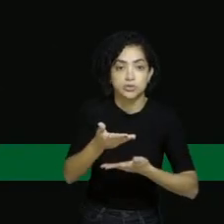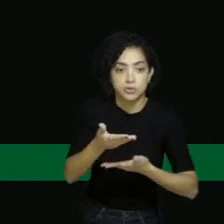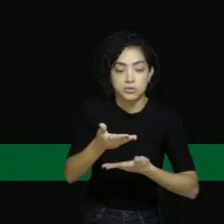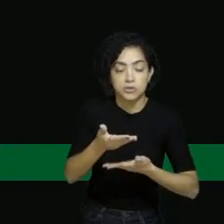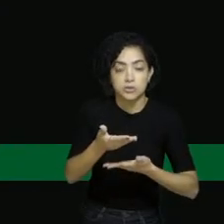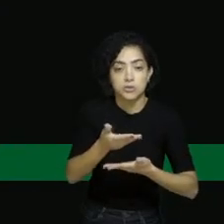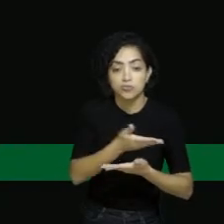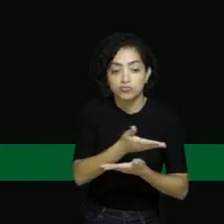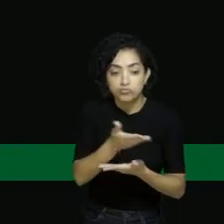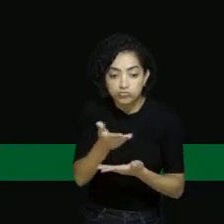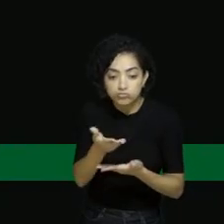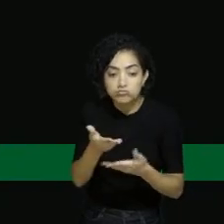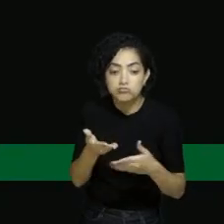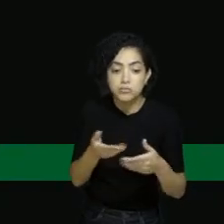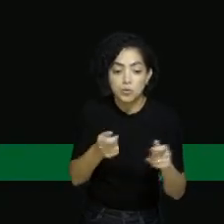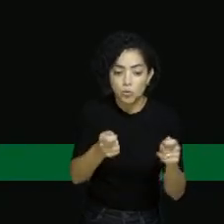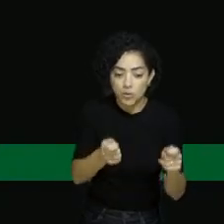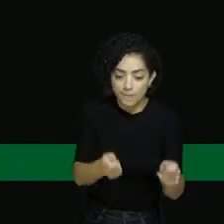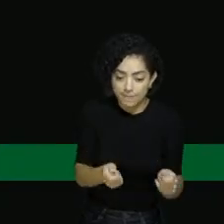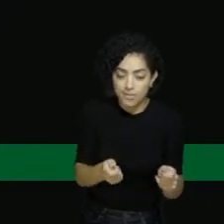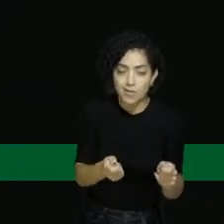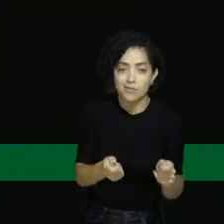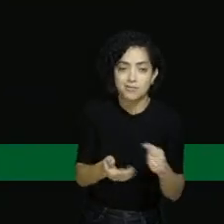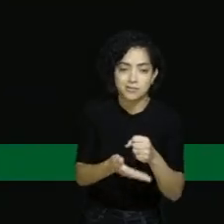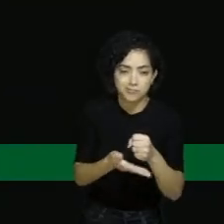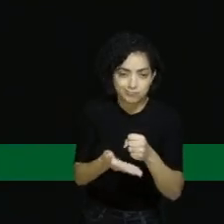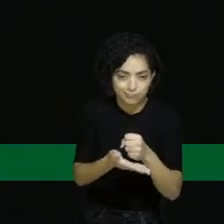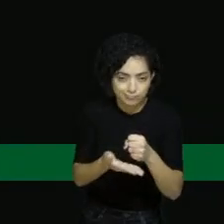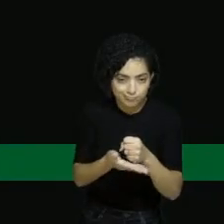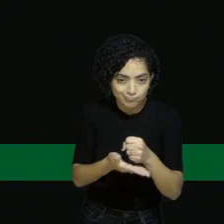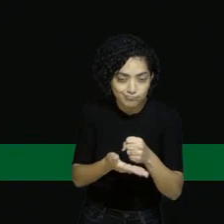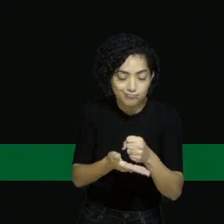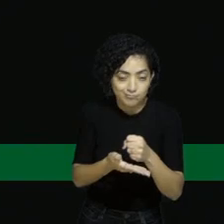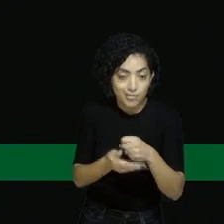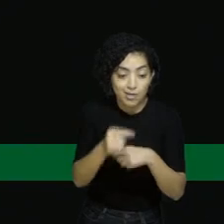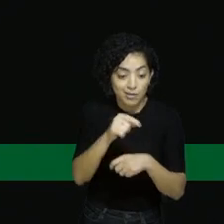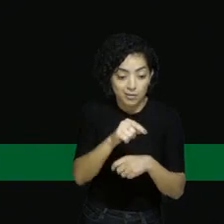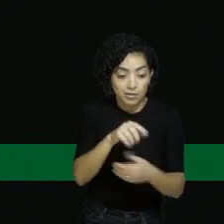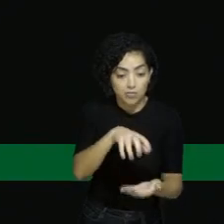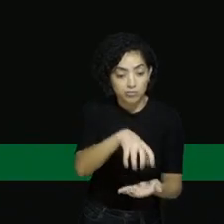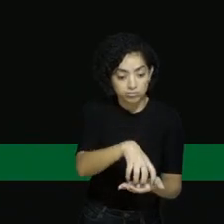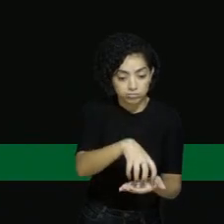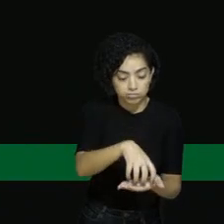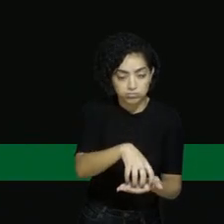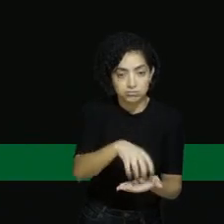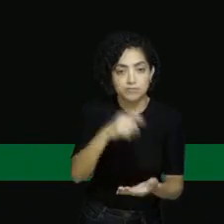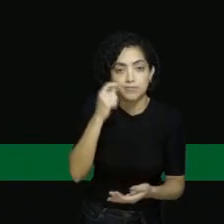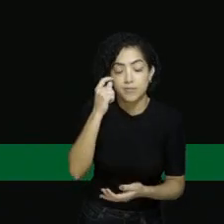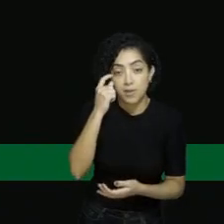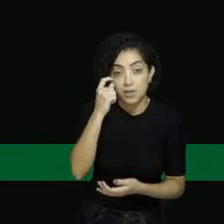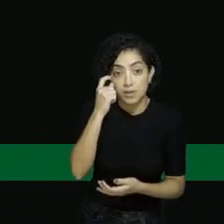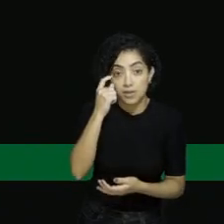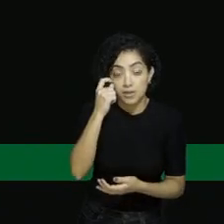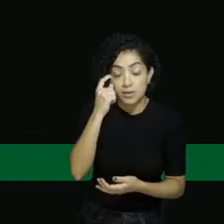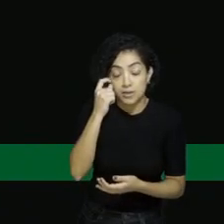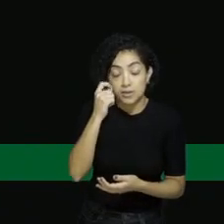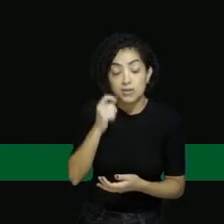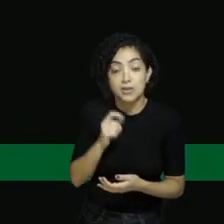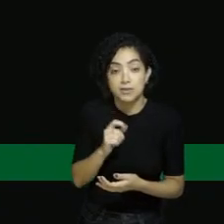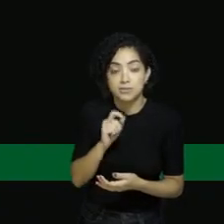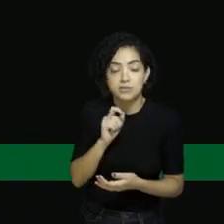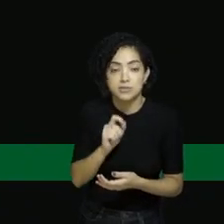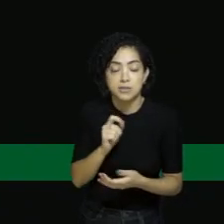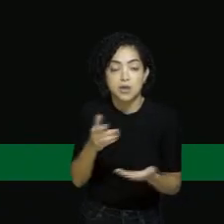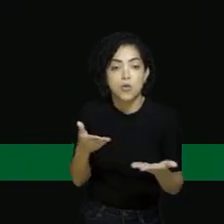cooperados que estão na base geográfica aonde a cooperativa está situada. E esse é o motivo que